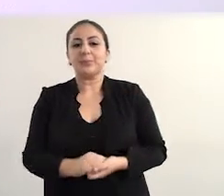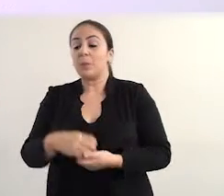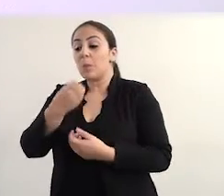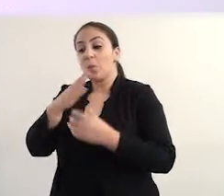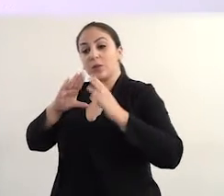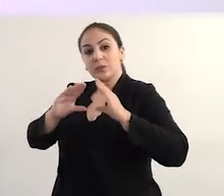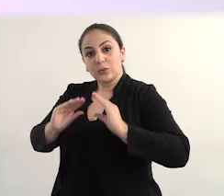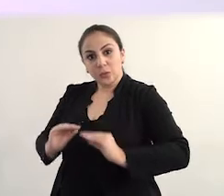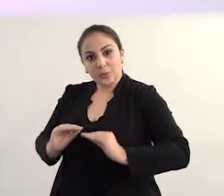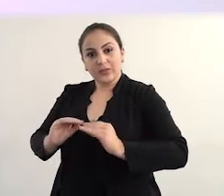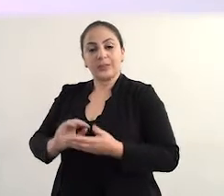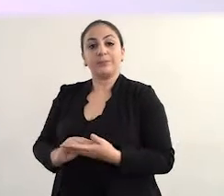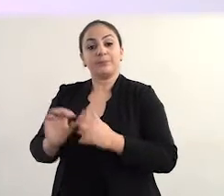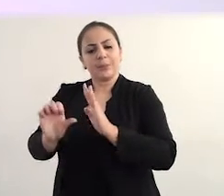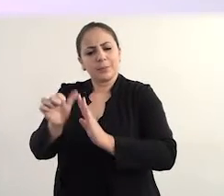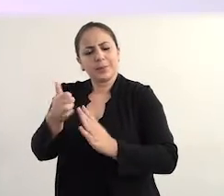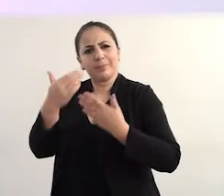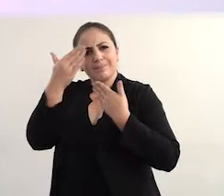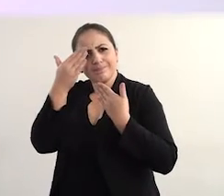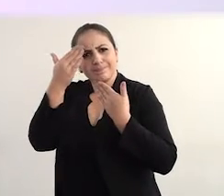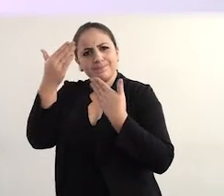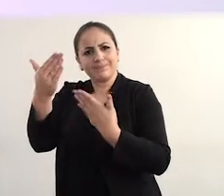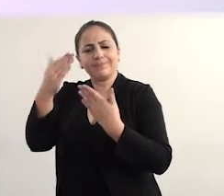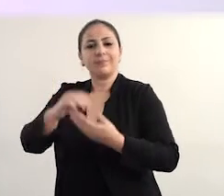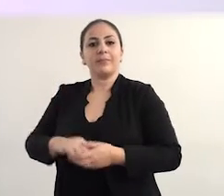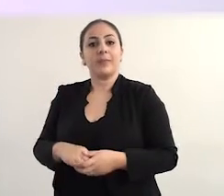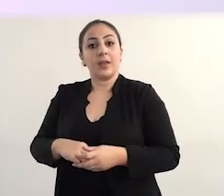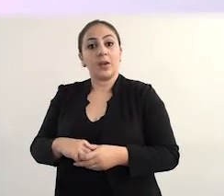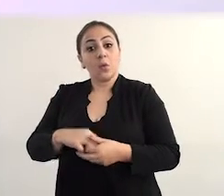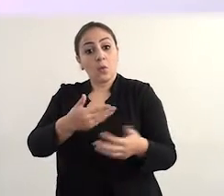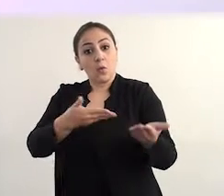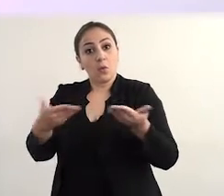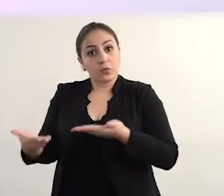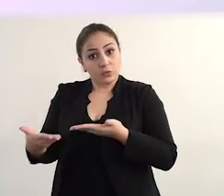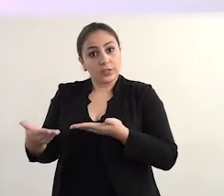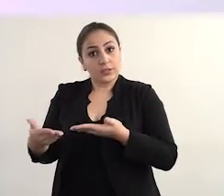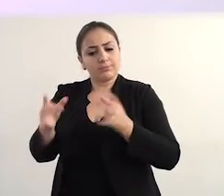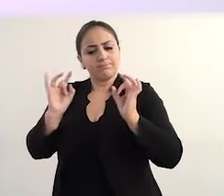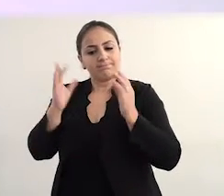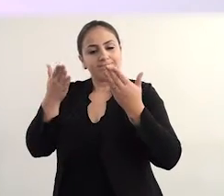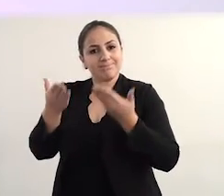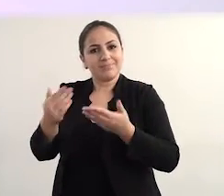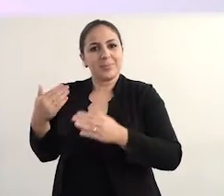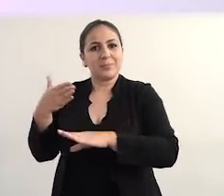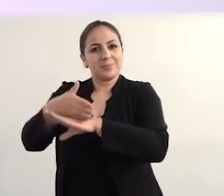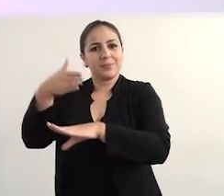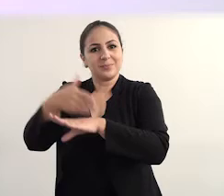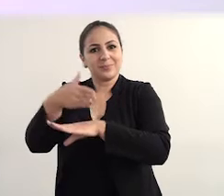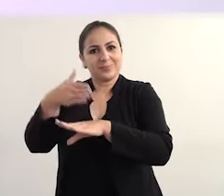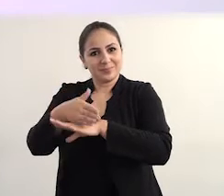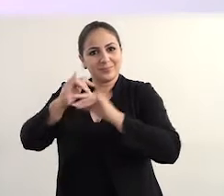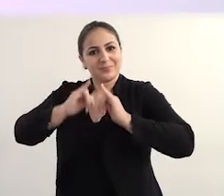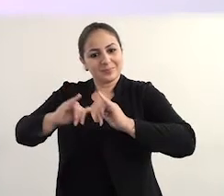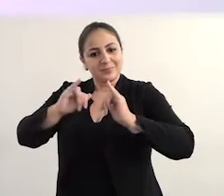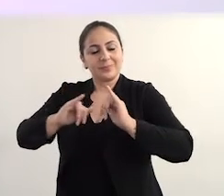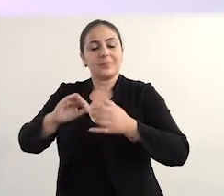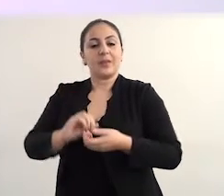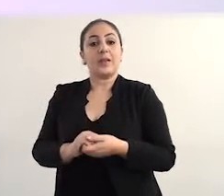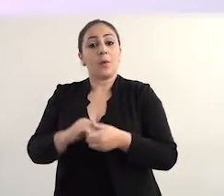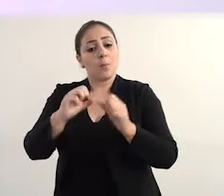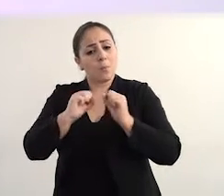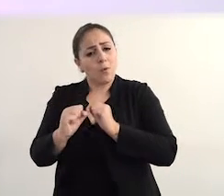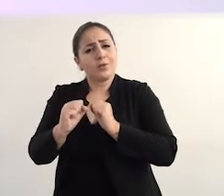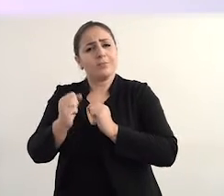noite. Primeiramente, eu agradeço, então, o convite especial para participar do programa e